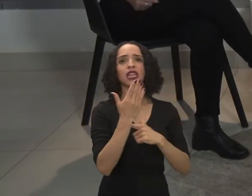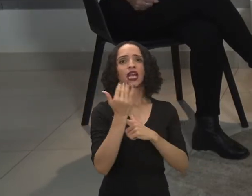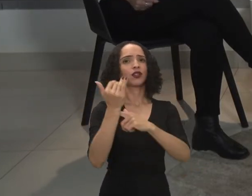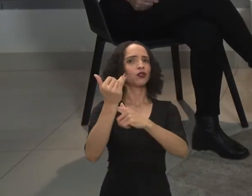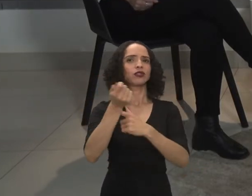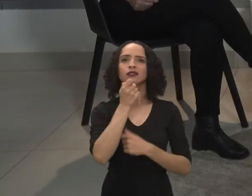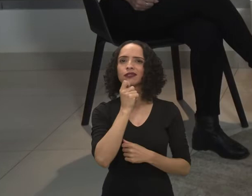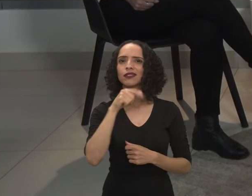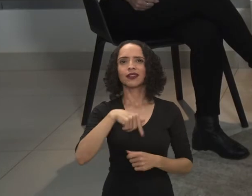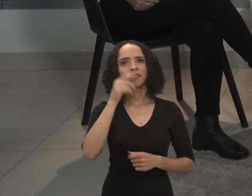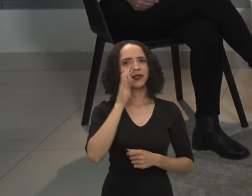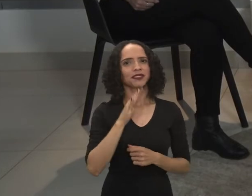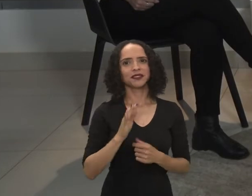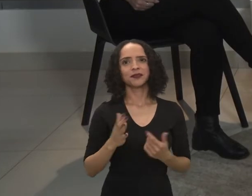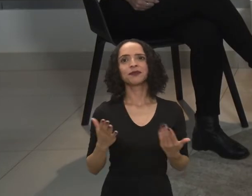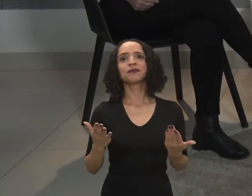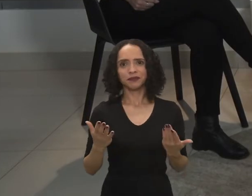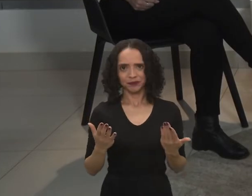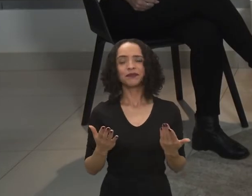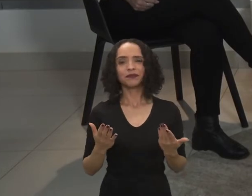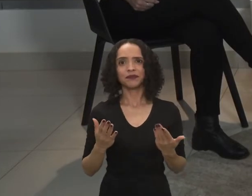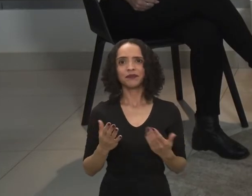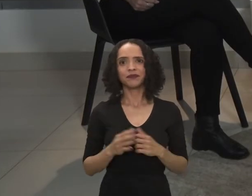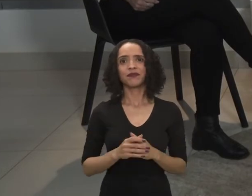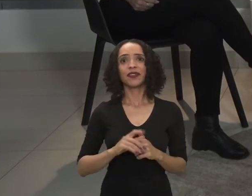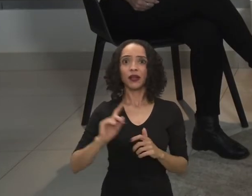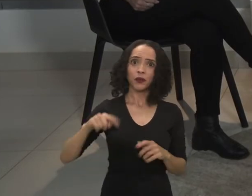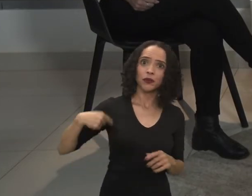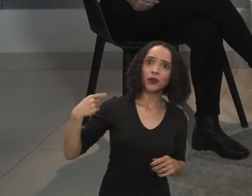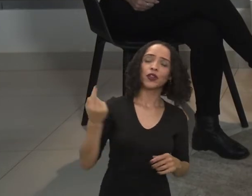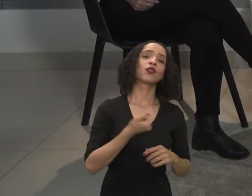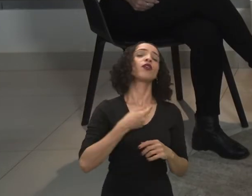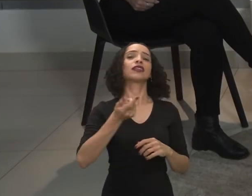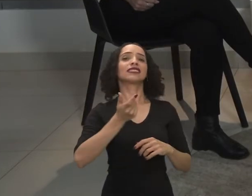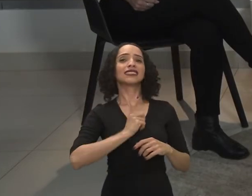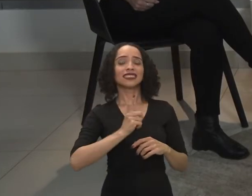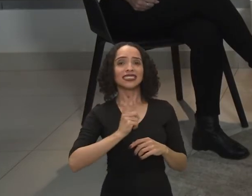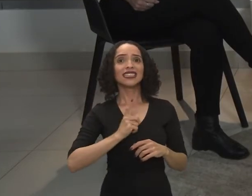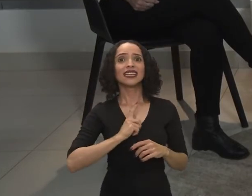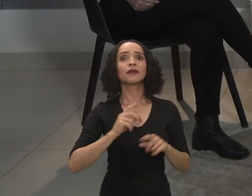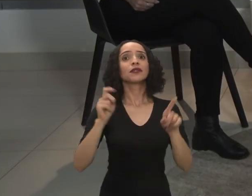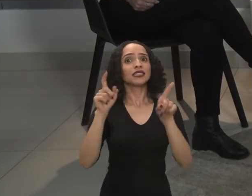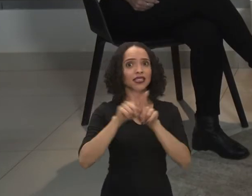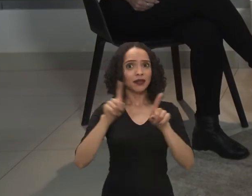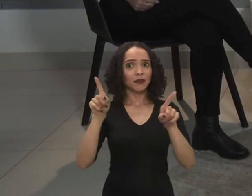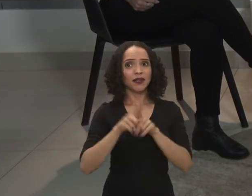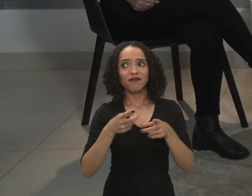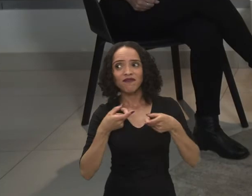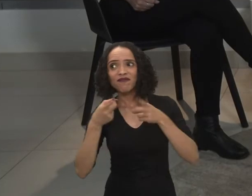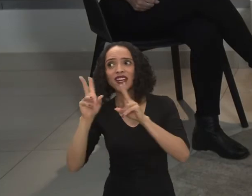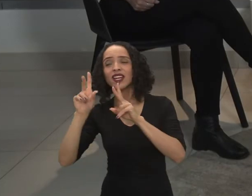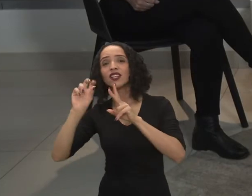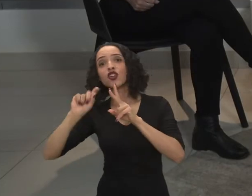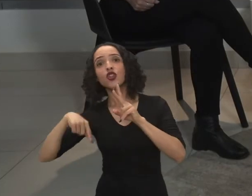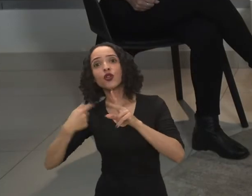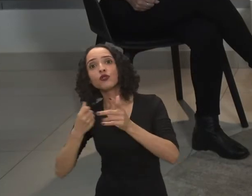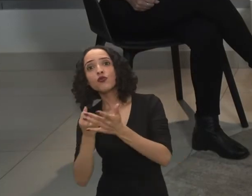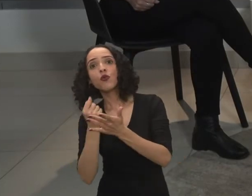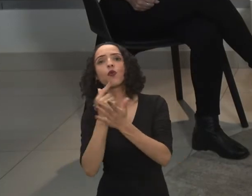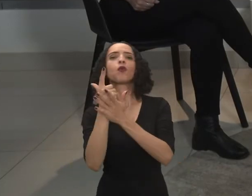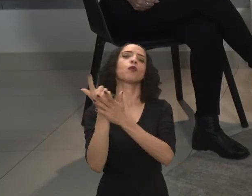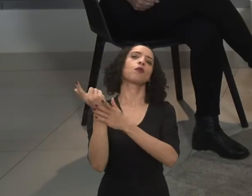de tecnologia que a gente não produz aqui. Então, acaba que, ao mesmo tempo, nós somos grandes exportadores e nós somos